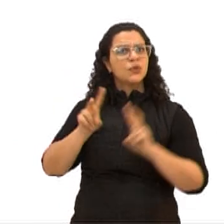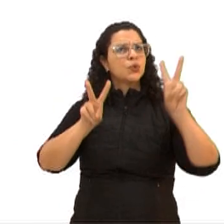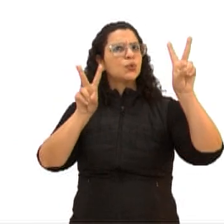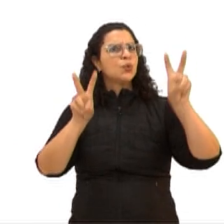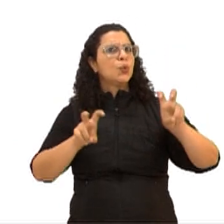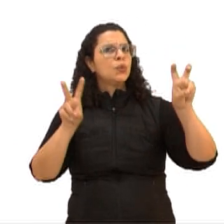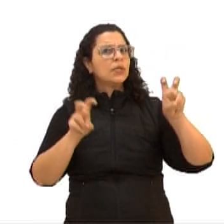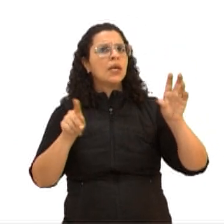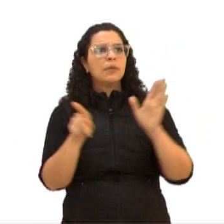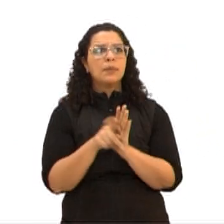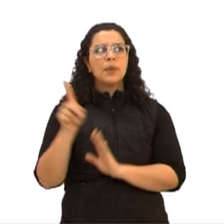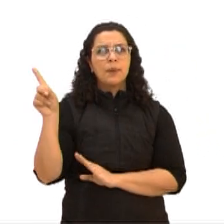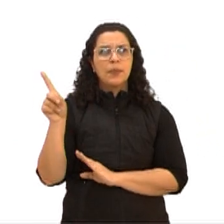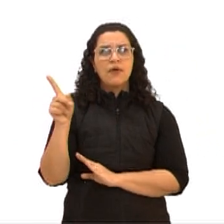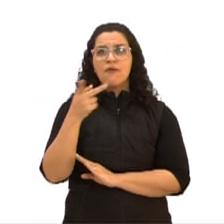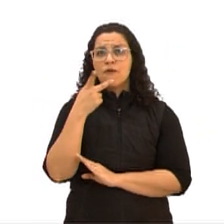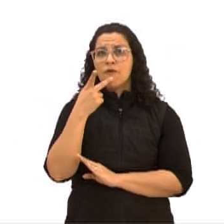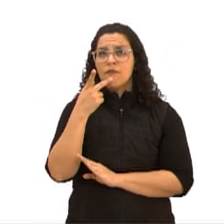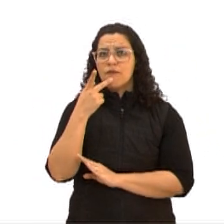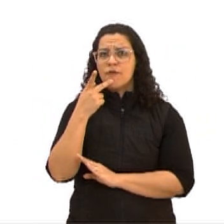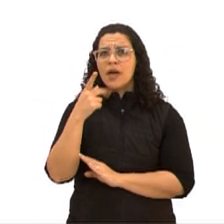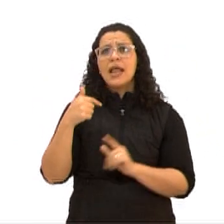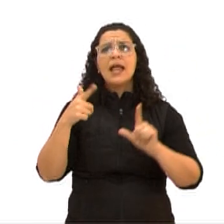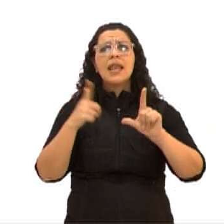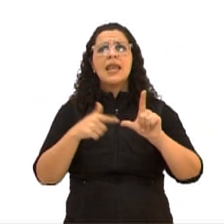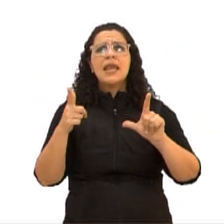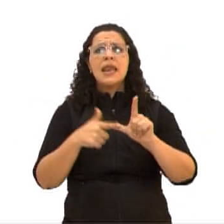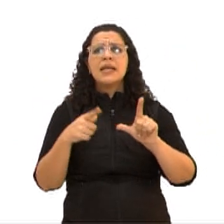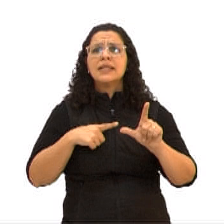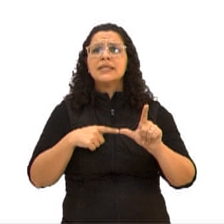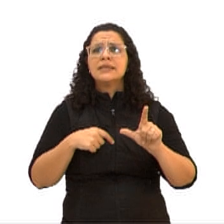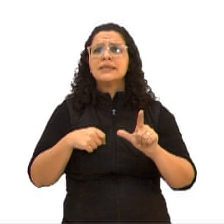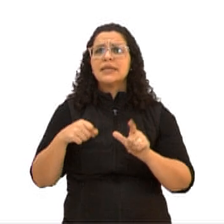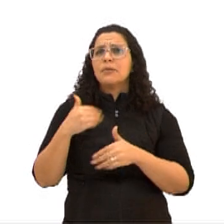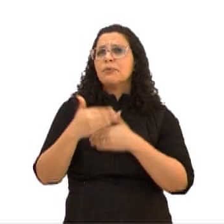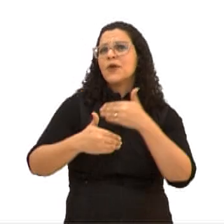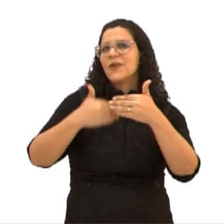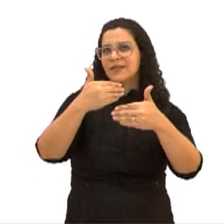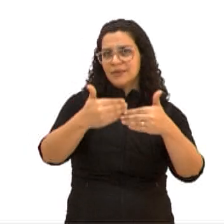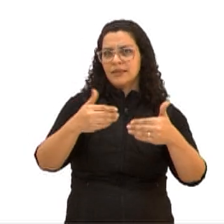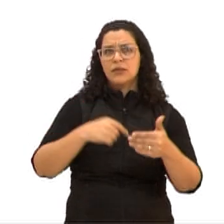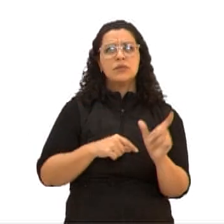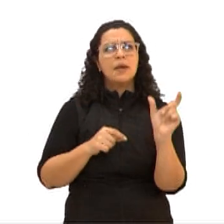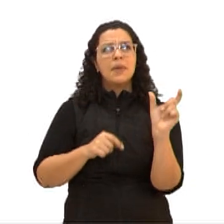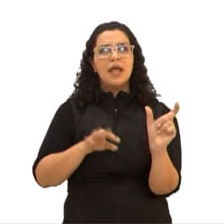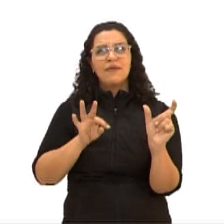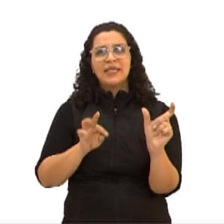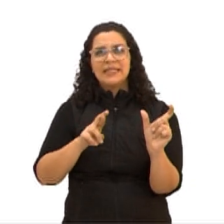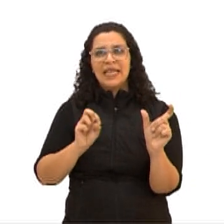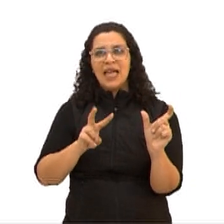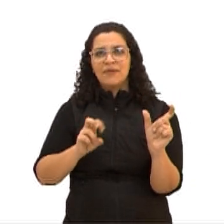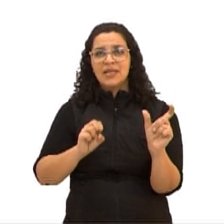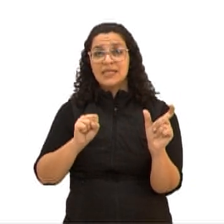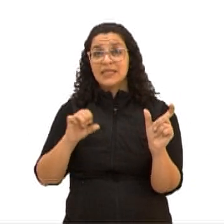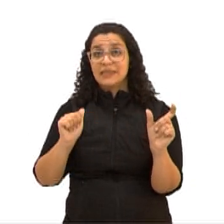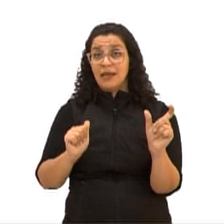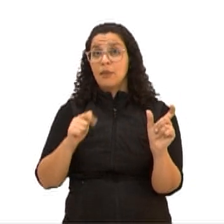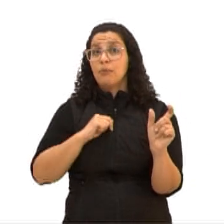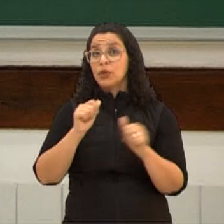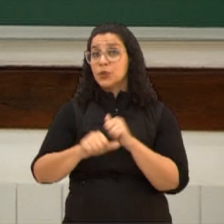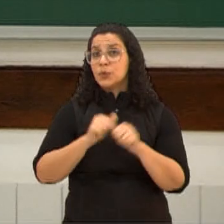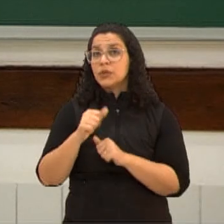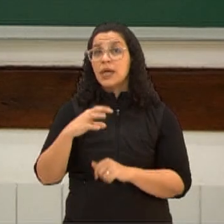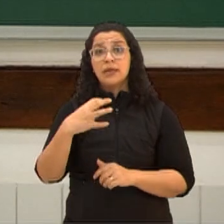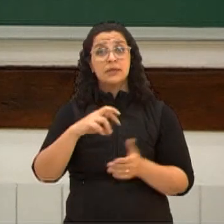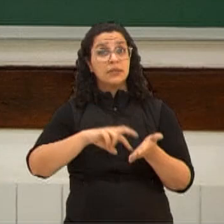título do editorial, A Travessia das Letras. A palavra em destaque pode ser substituída sem alteração